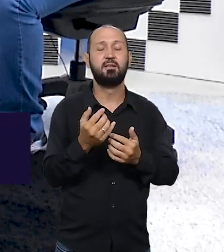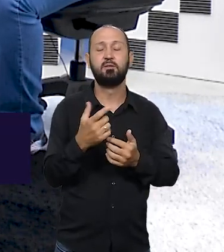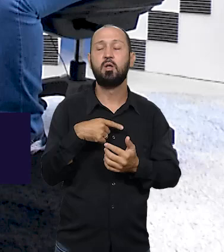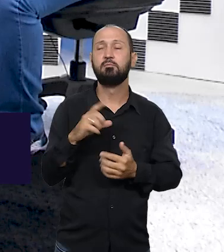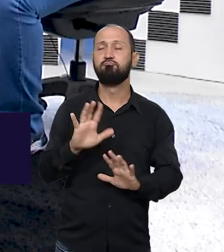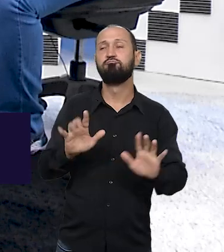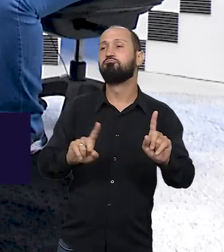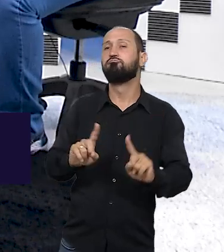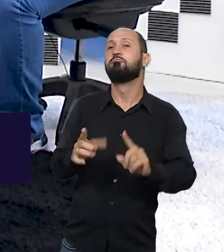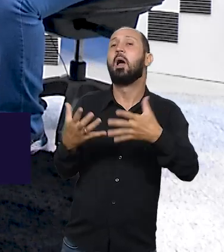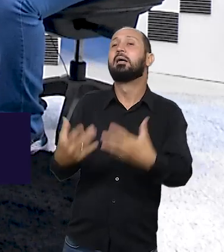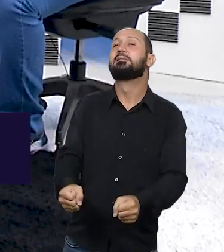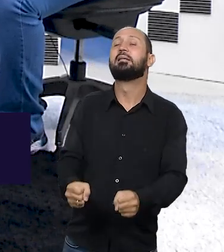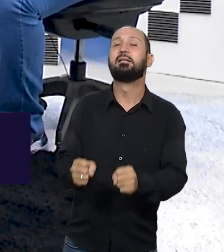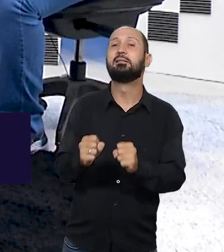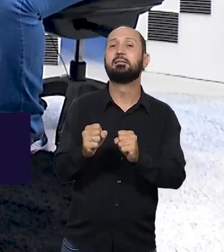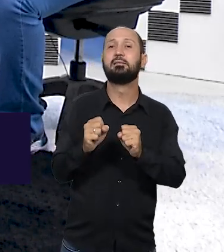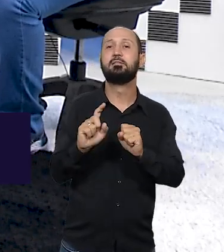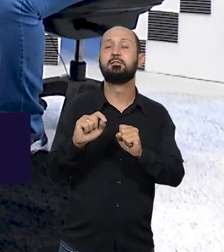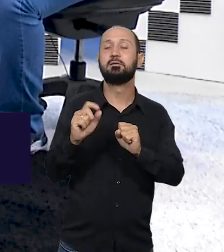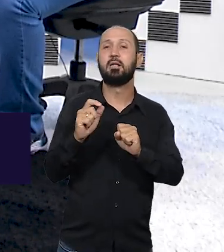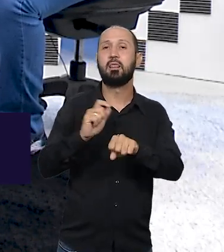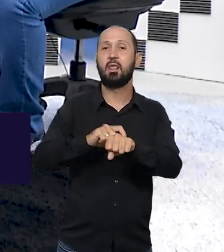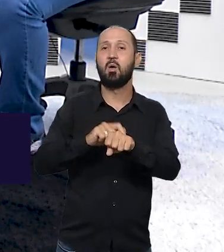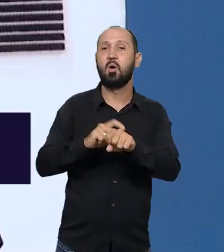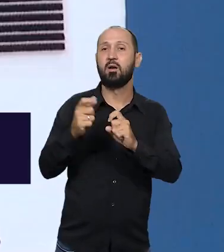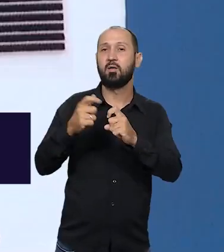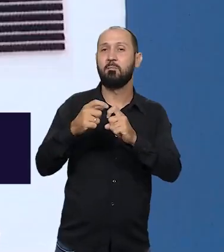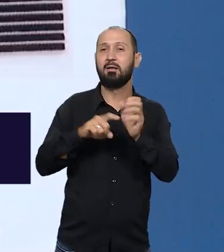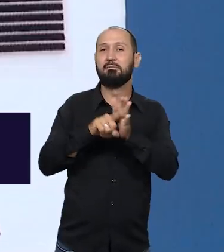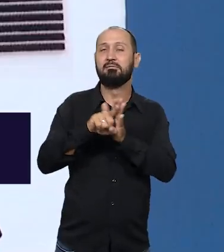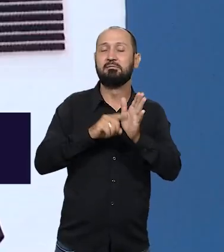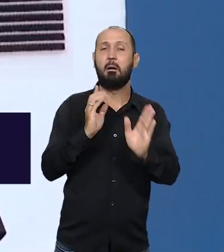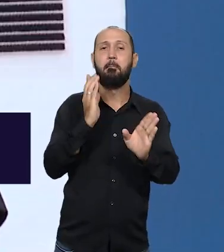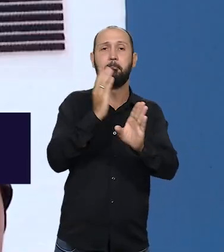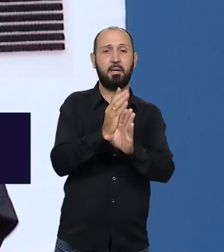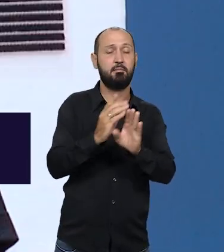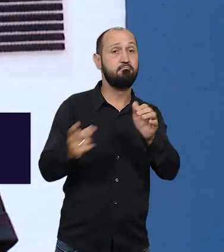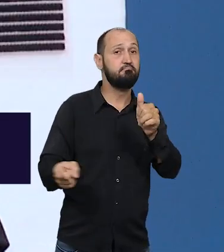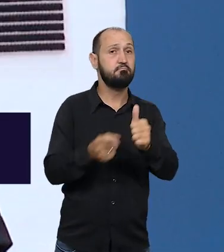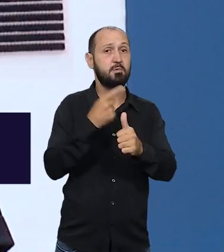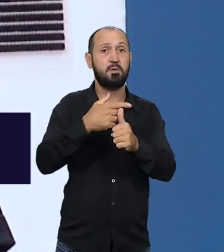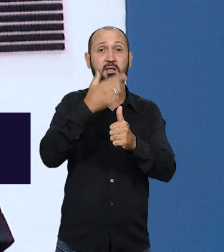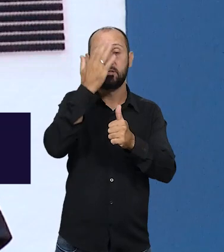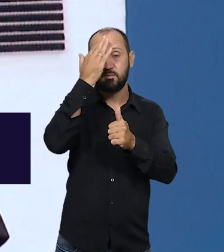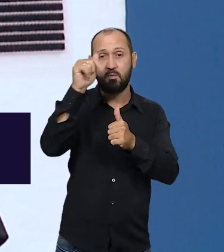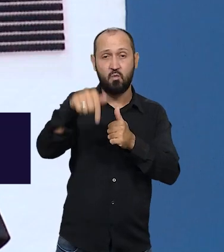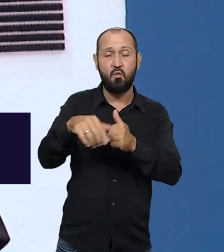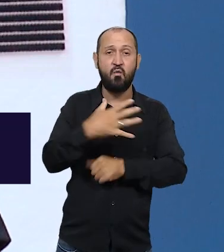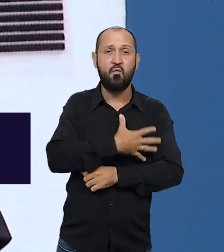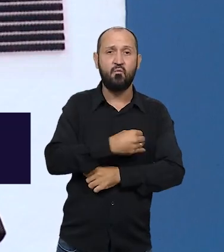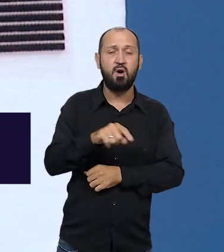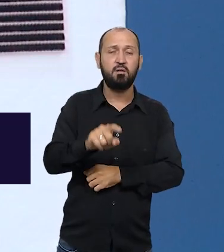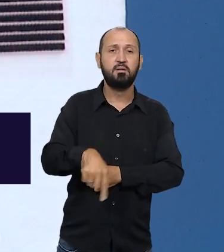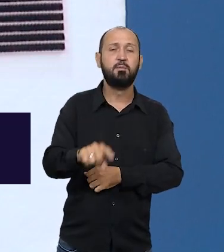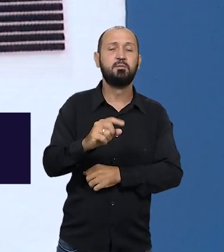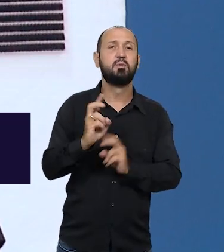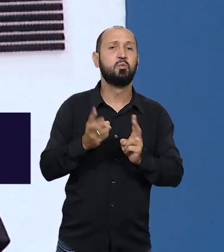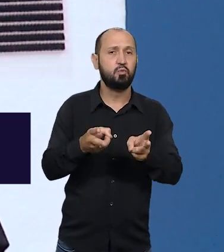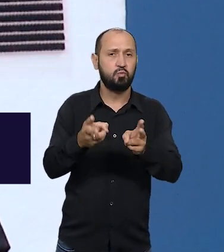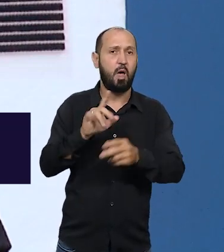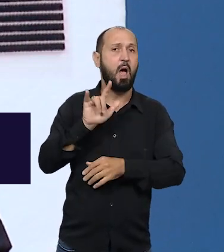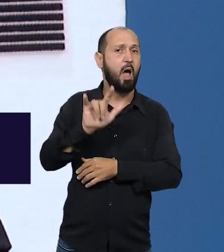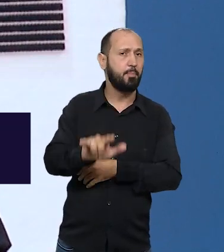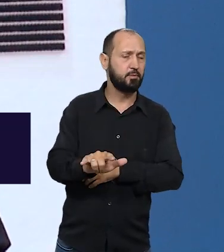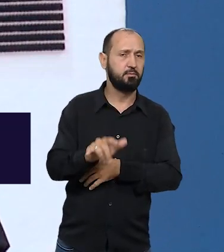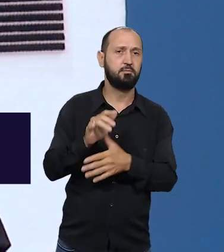ainda não aceitam, muitas das vezes, o diagnóstico, né? Então, a primeira coisa é entender que o seu filho está ali para você